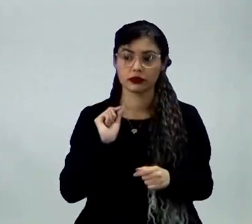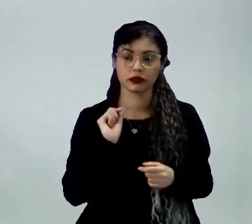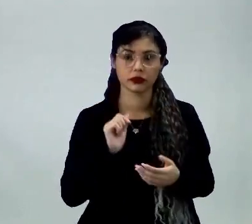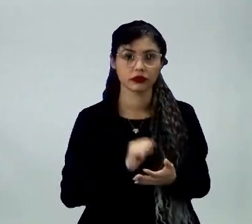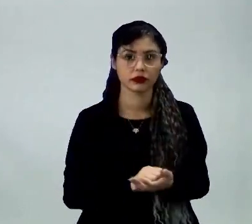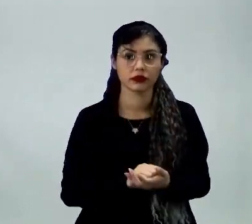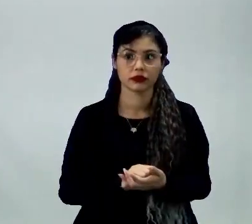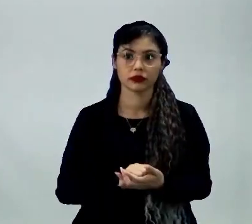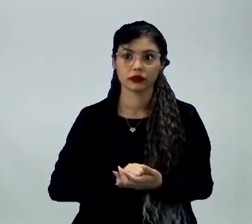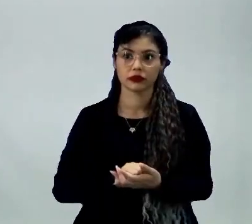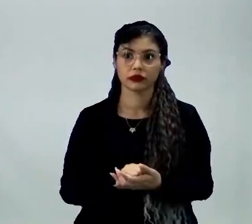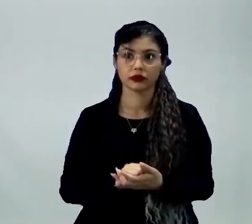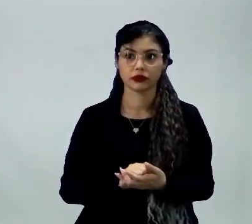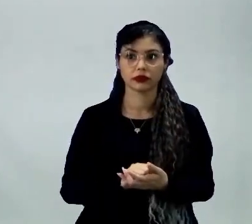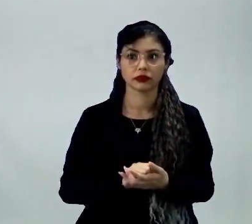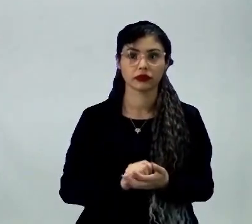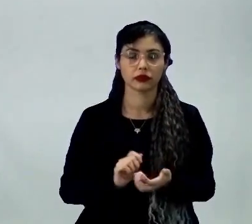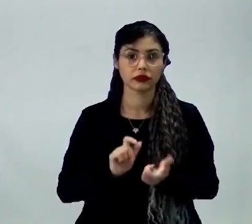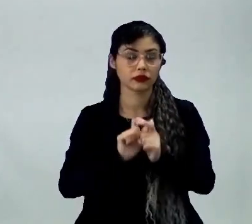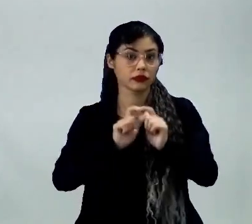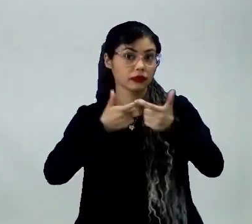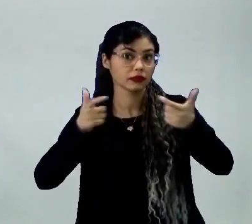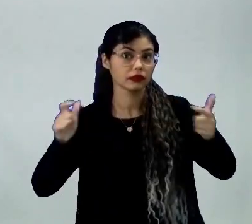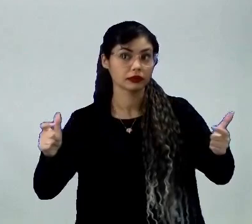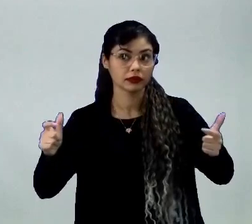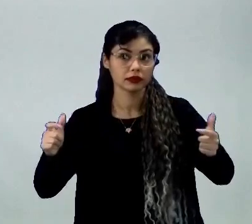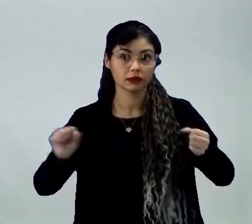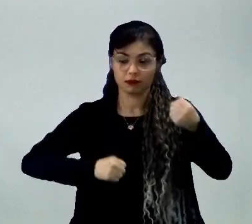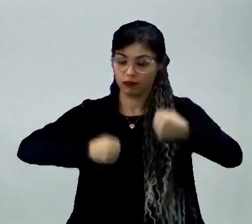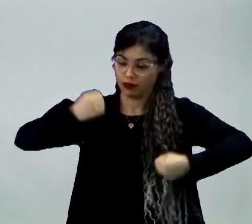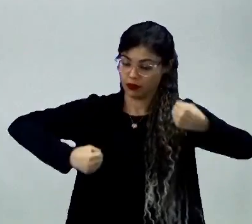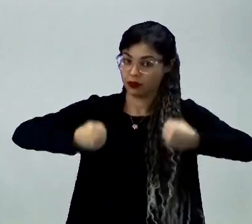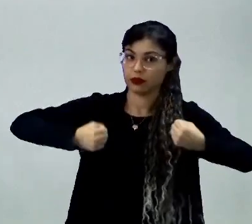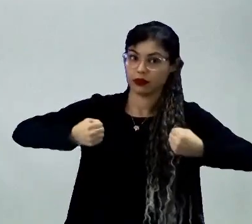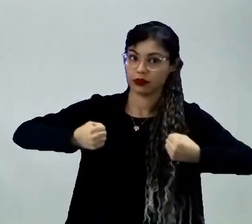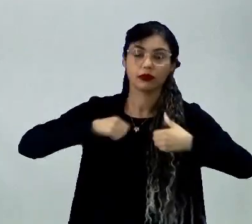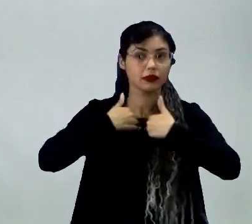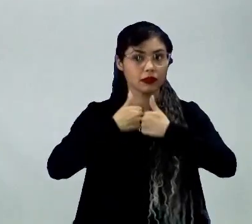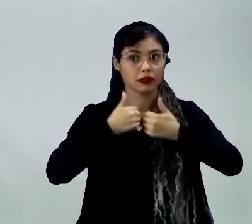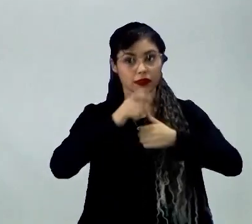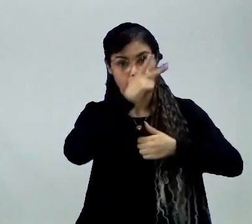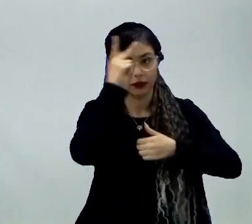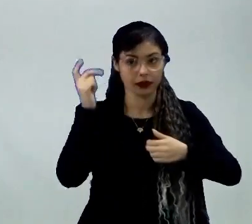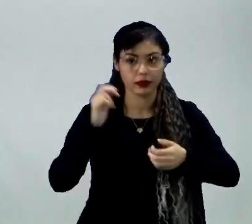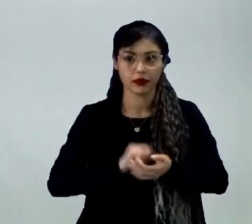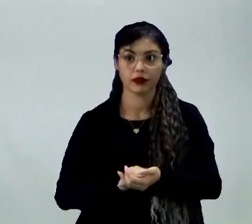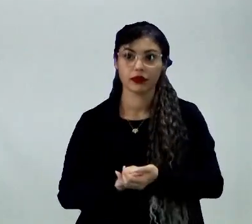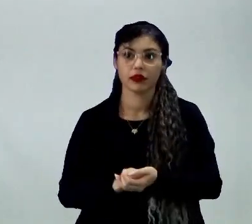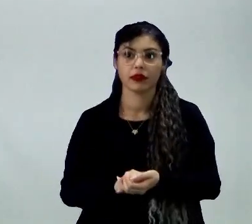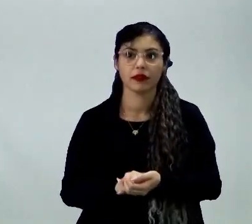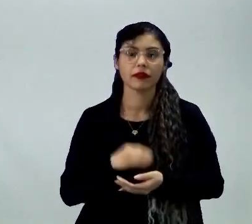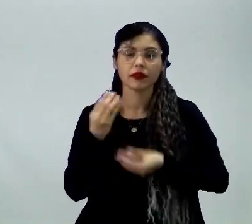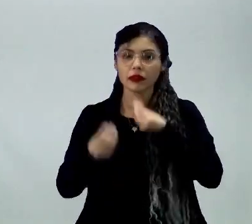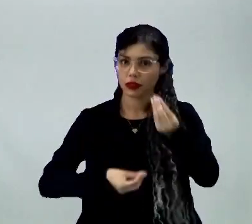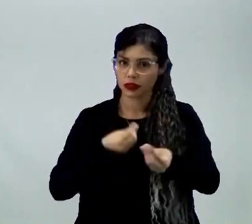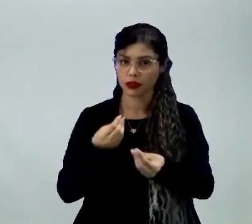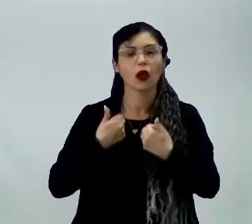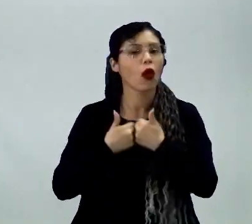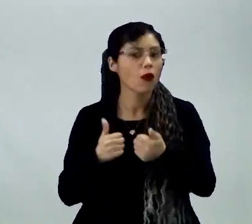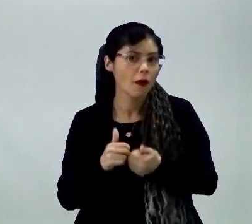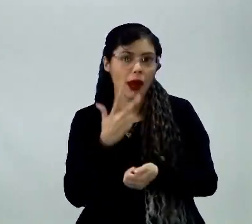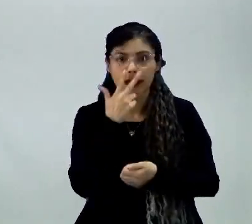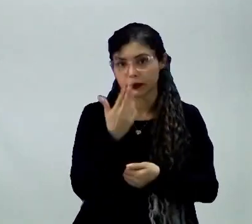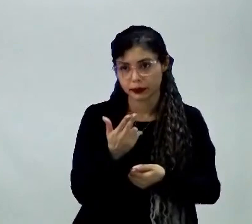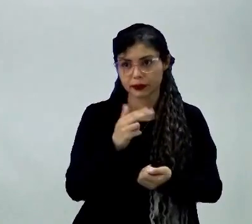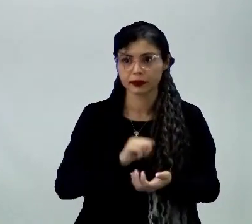atenção foi esse, né? Que é um grande carro, né, de transporte de pessoas, ou seja, como se fosse um